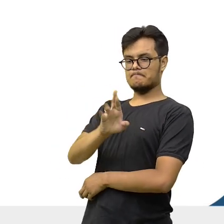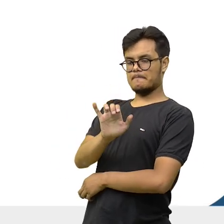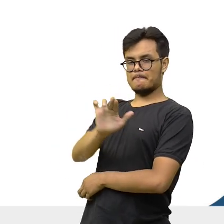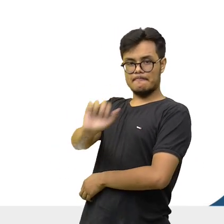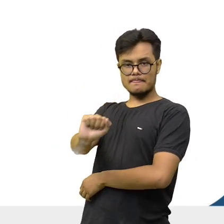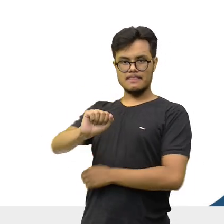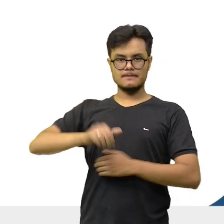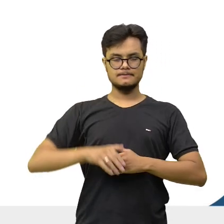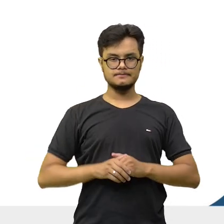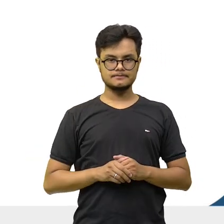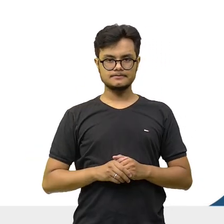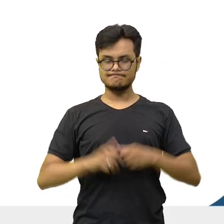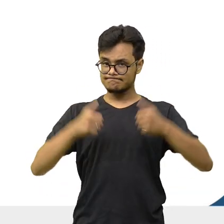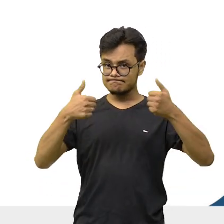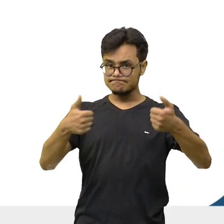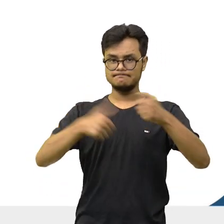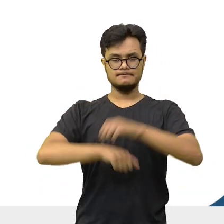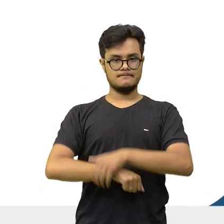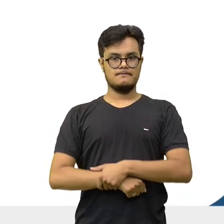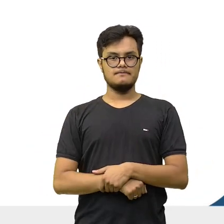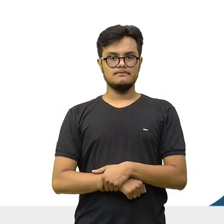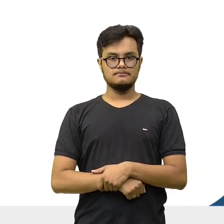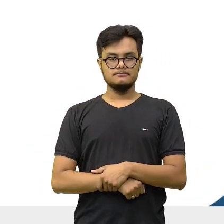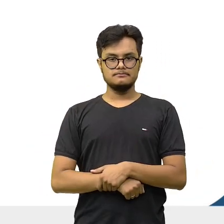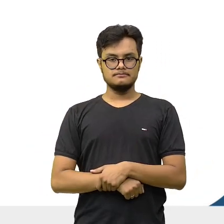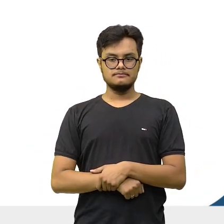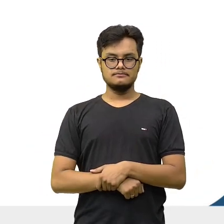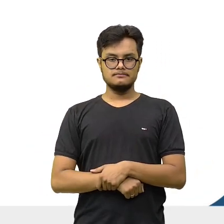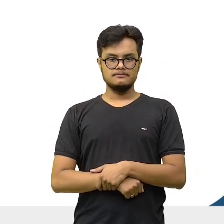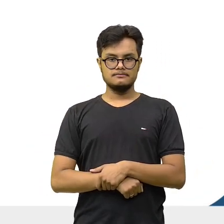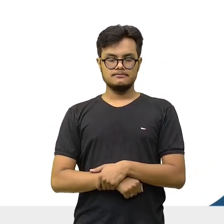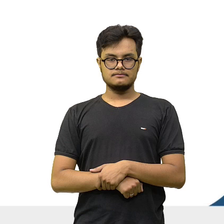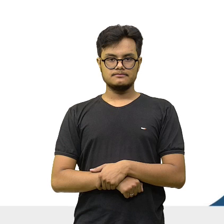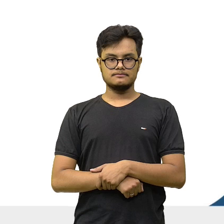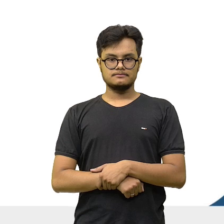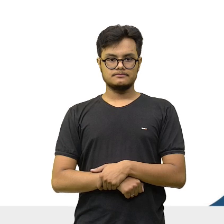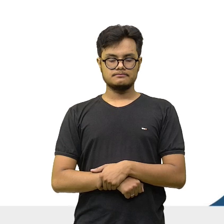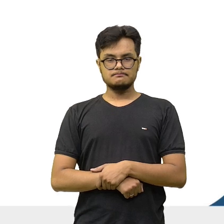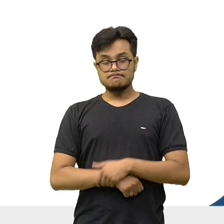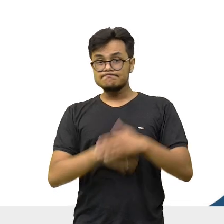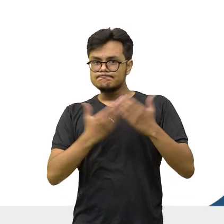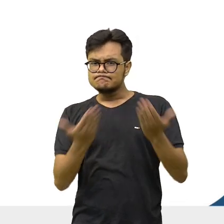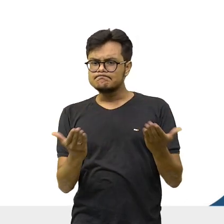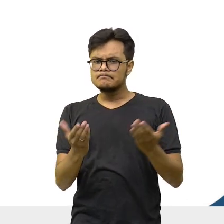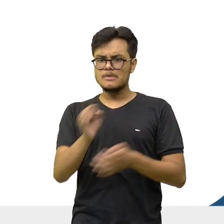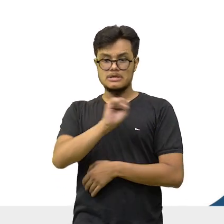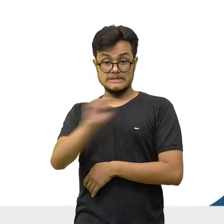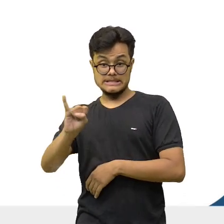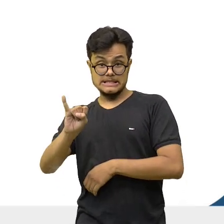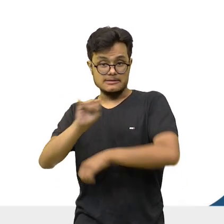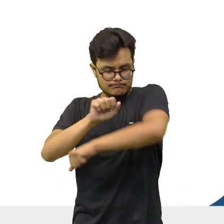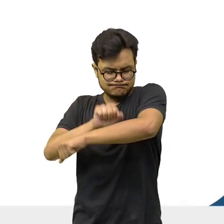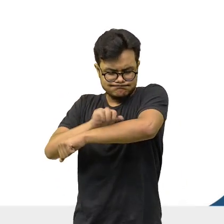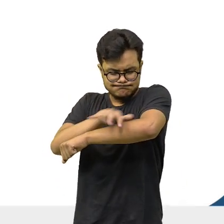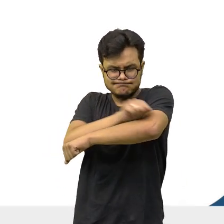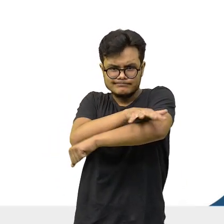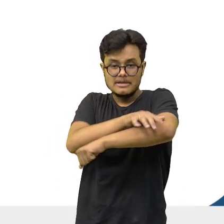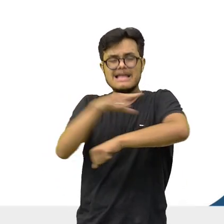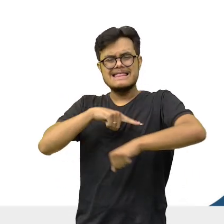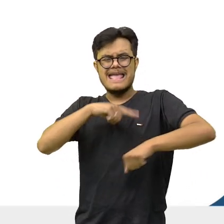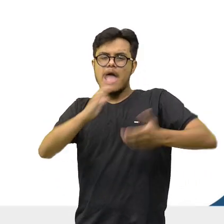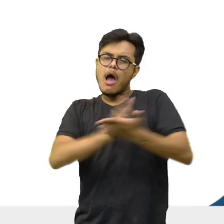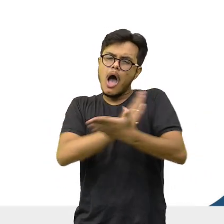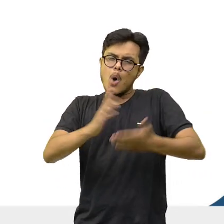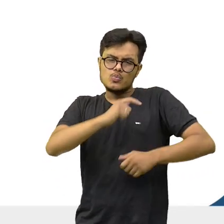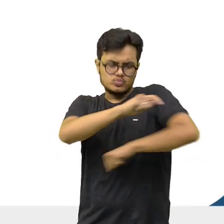endócrinas, porque liberam o seu conteúdo diretamente no sangue. Se ela tivesse canal e fizesse a